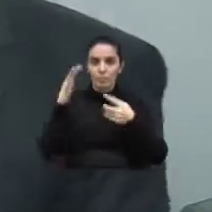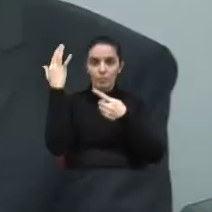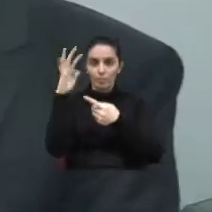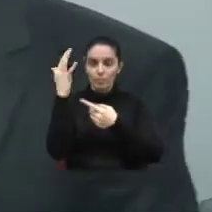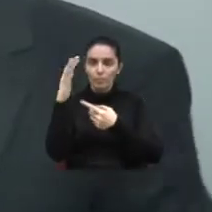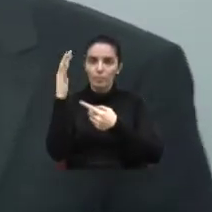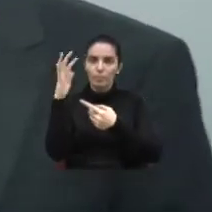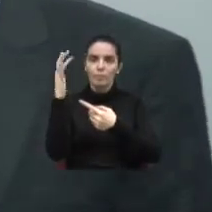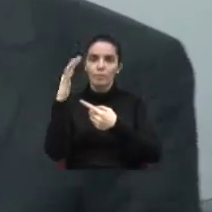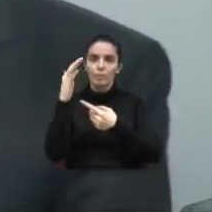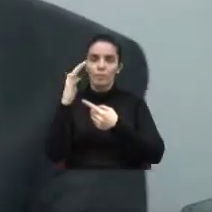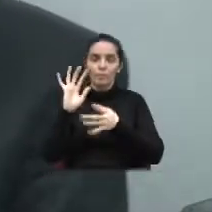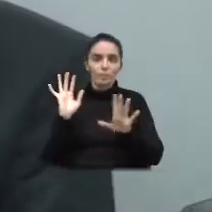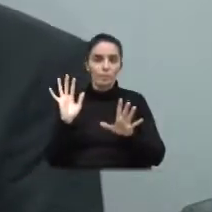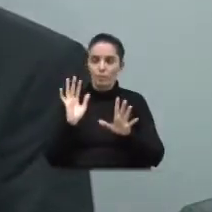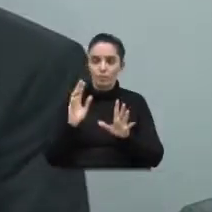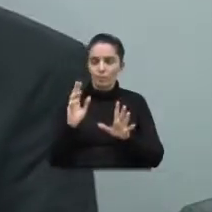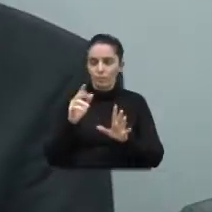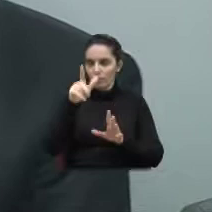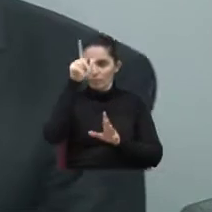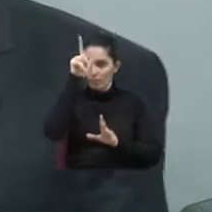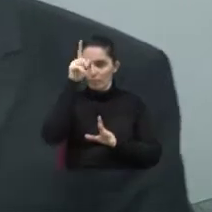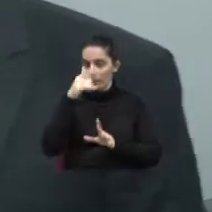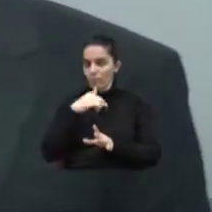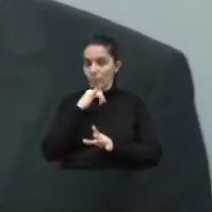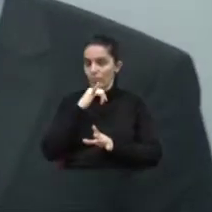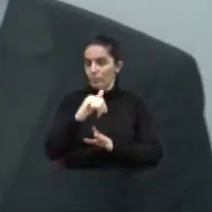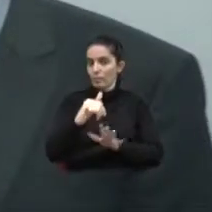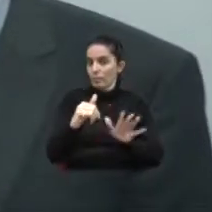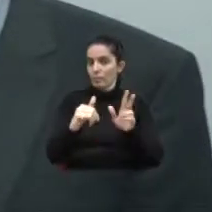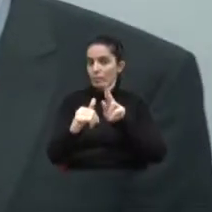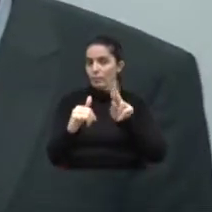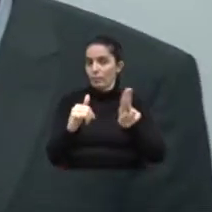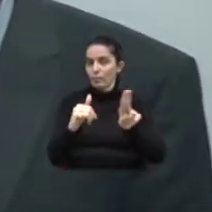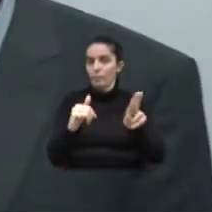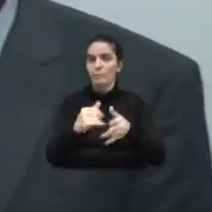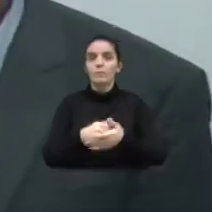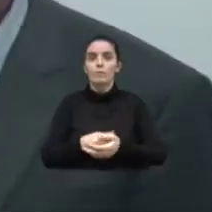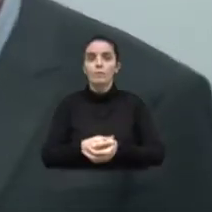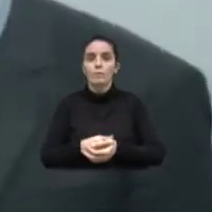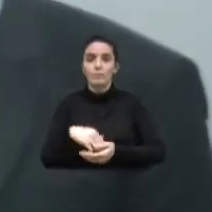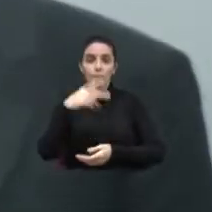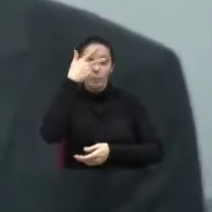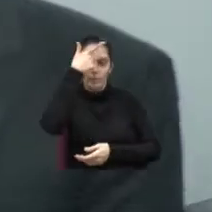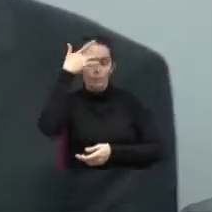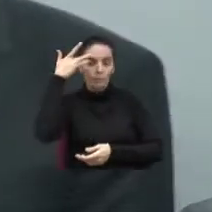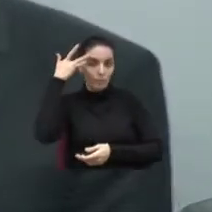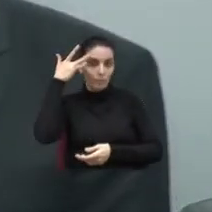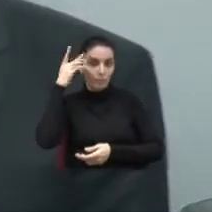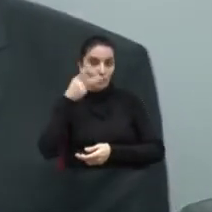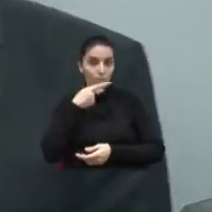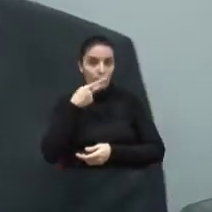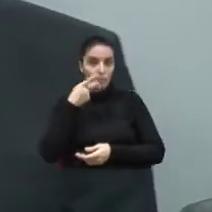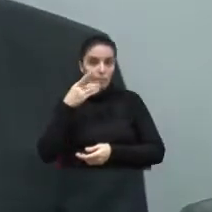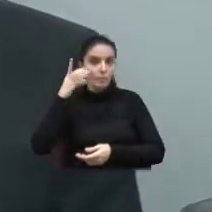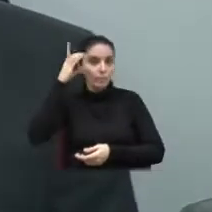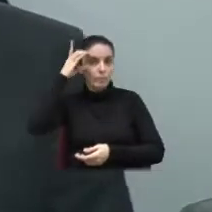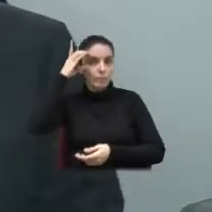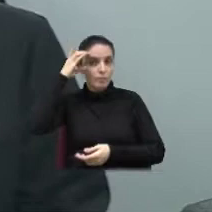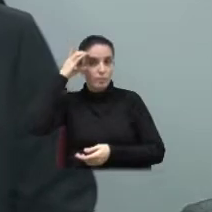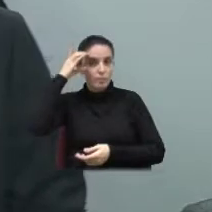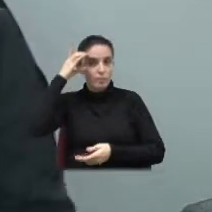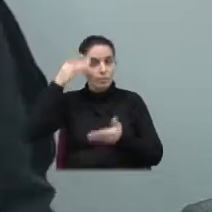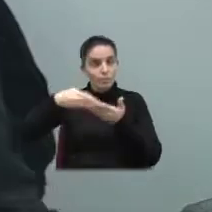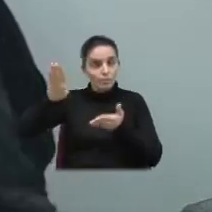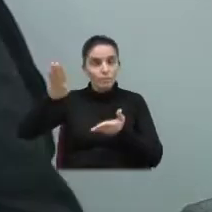o nome, porque até tem um deputado aqui que disse que se a Dilma fosse caçada nesse partido aqui, ele ia embora. E não foi, não sei